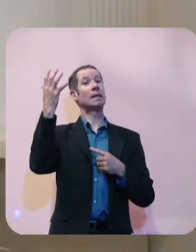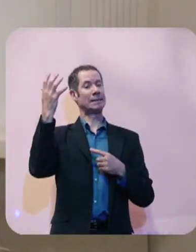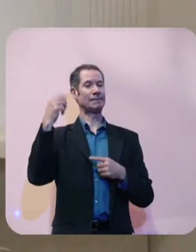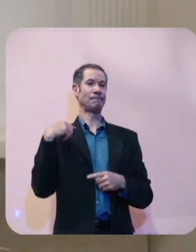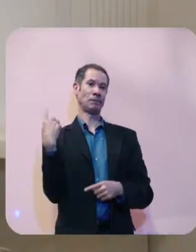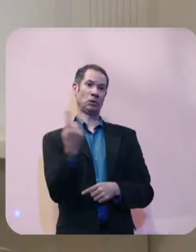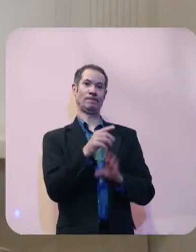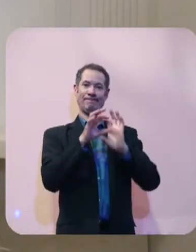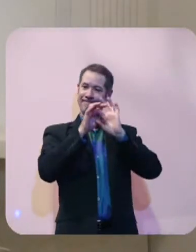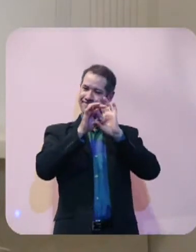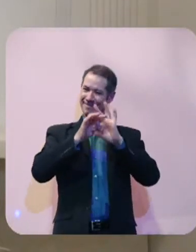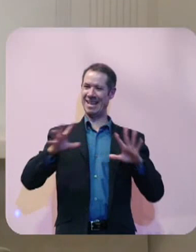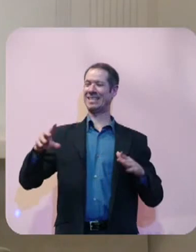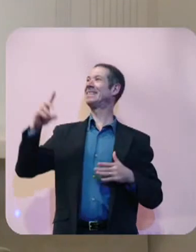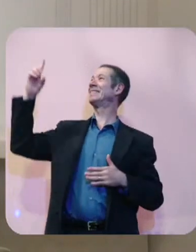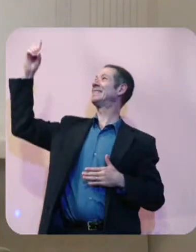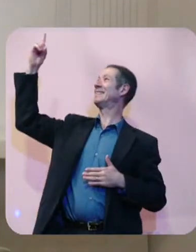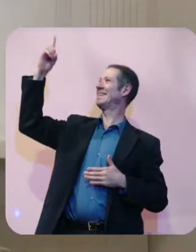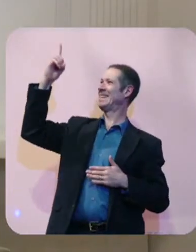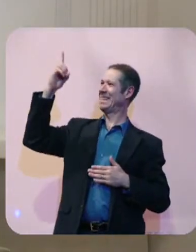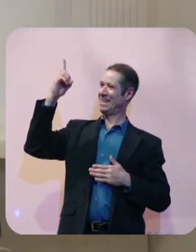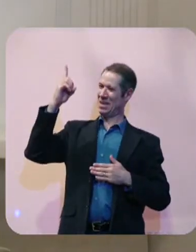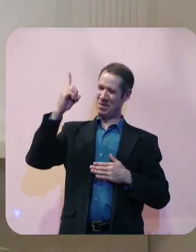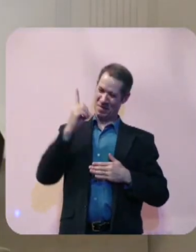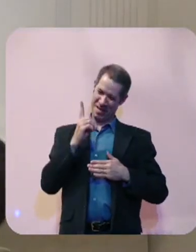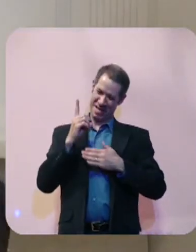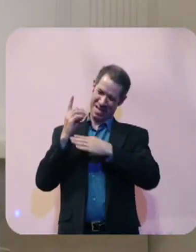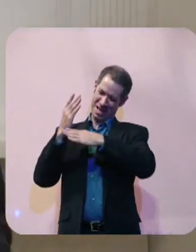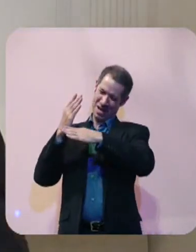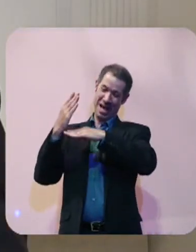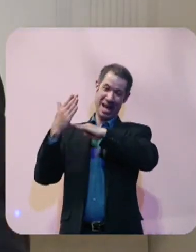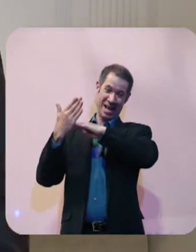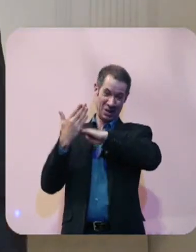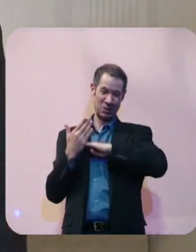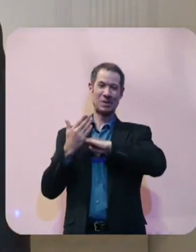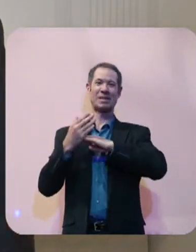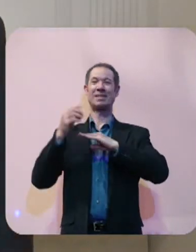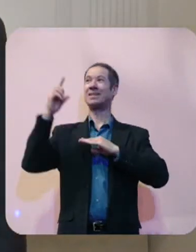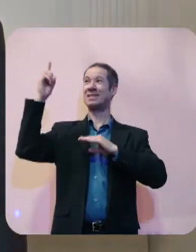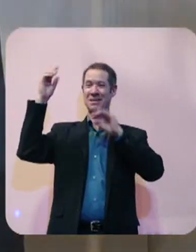quando a gente deixa Deus entrar na nossa história. Que Deus abençoe você.